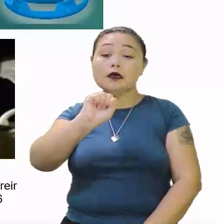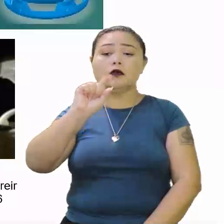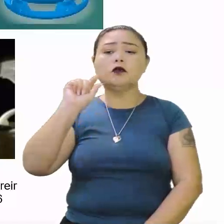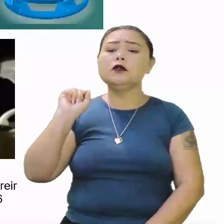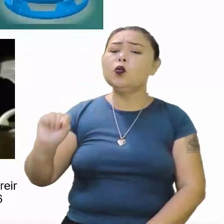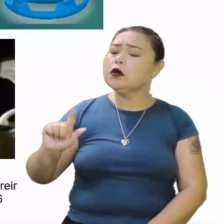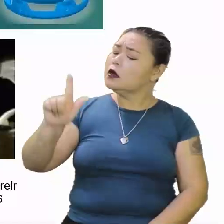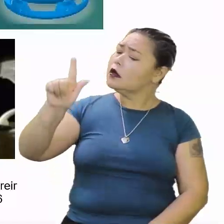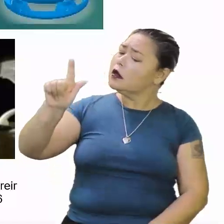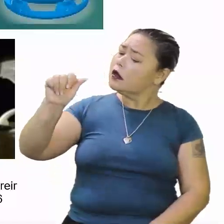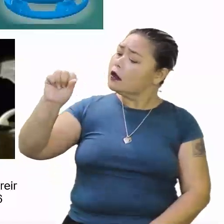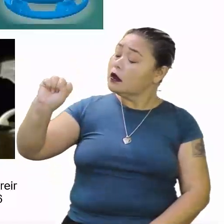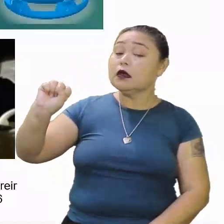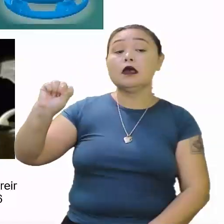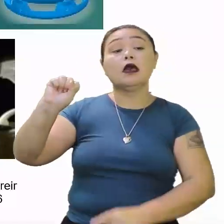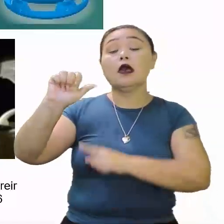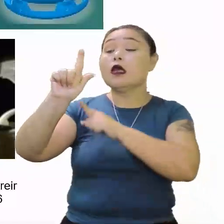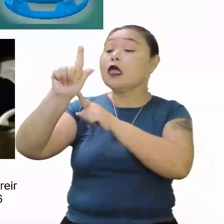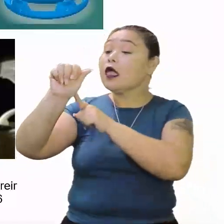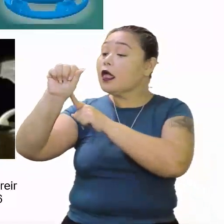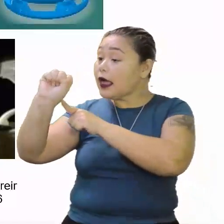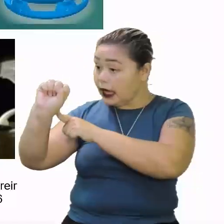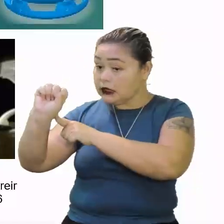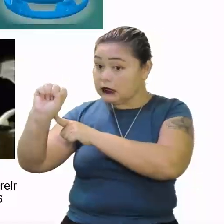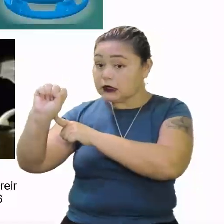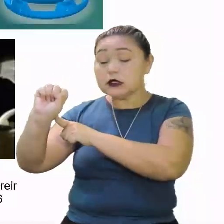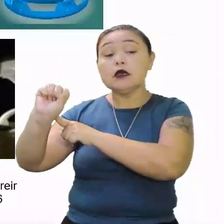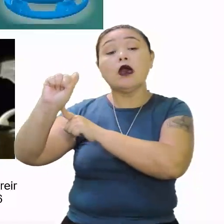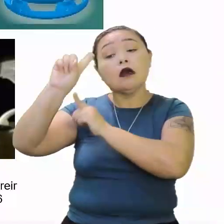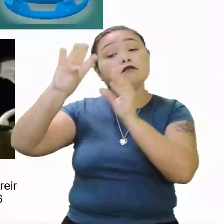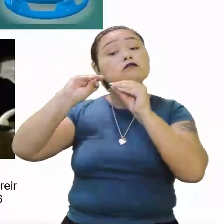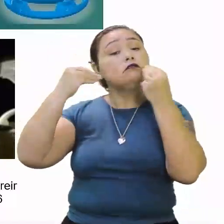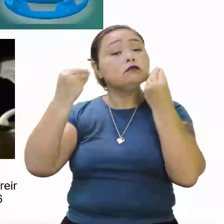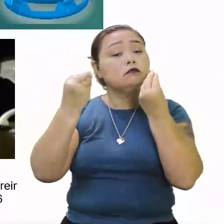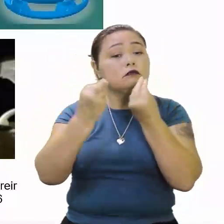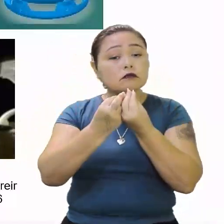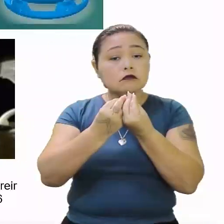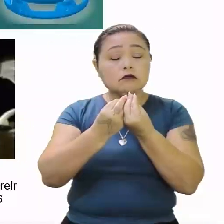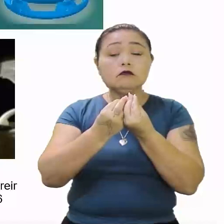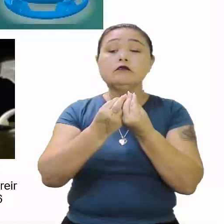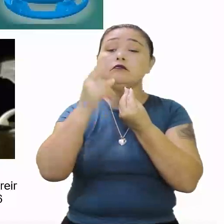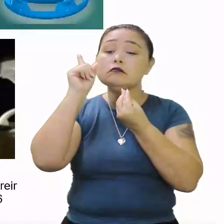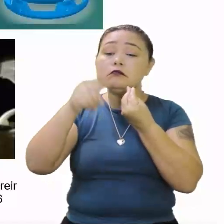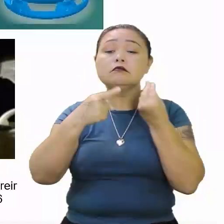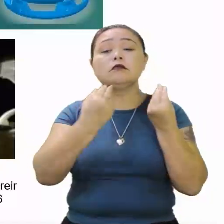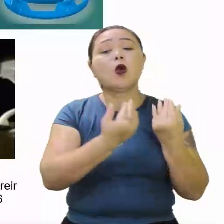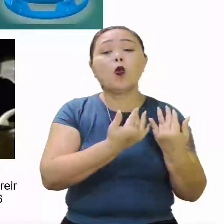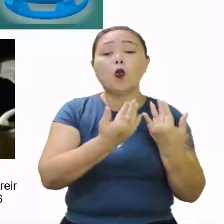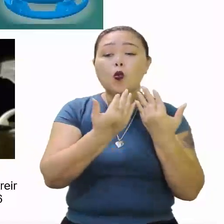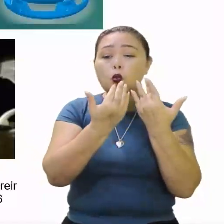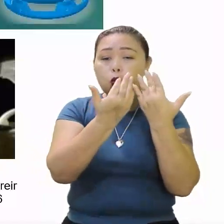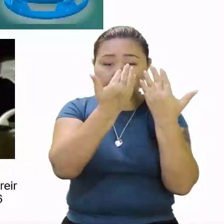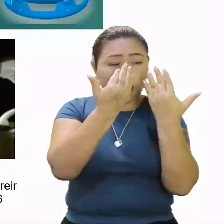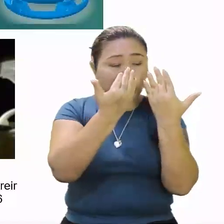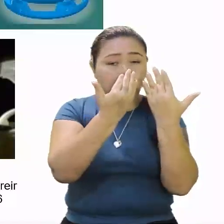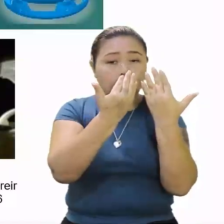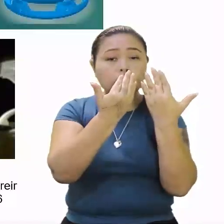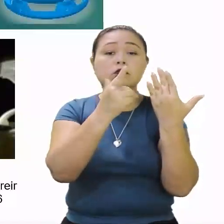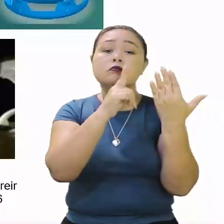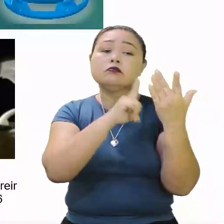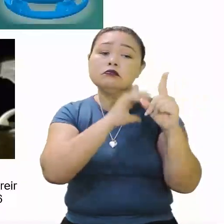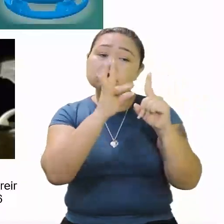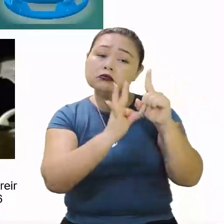gás mesmo? Gás é aquela substância que no estado gasoso,